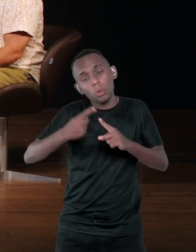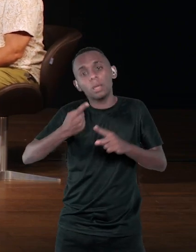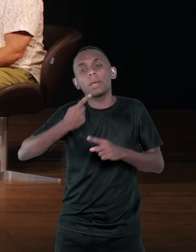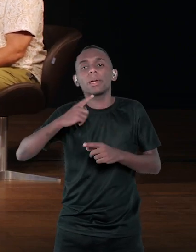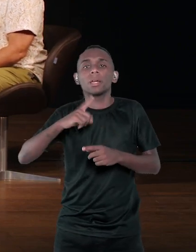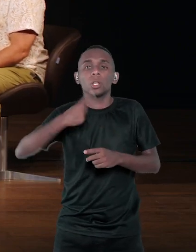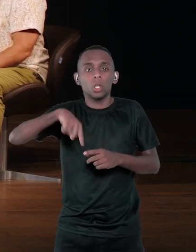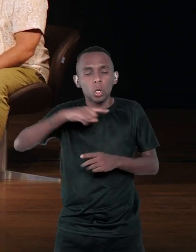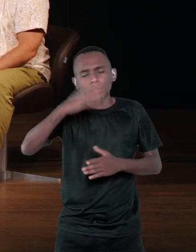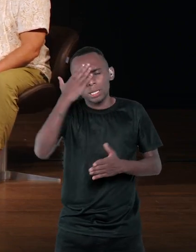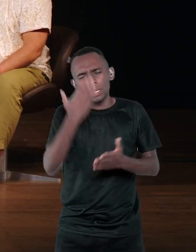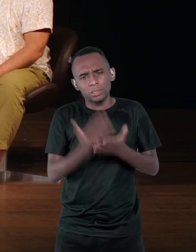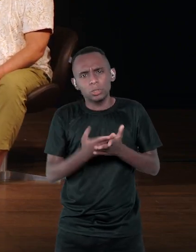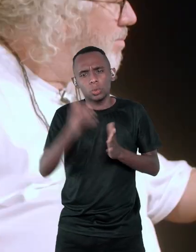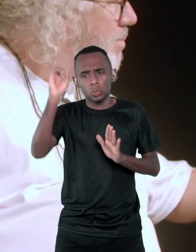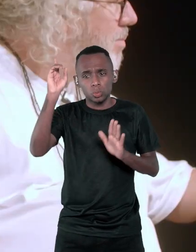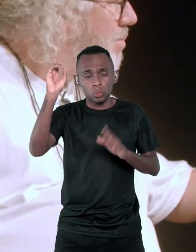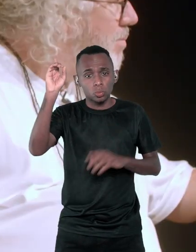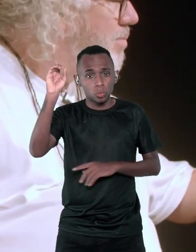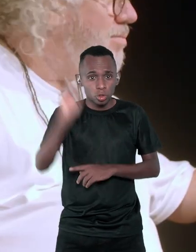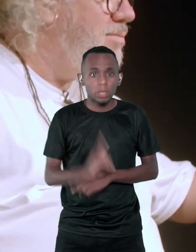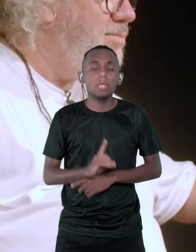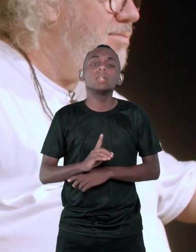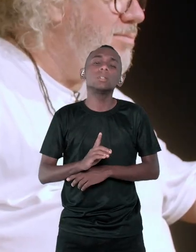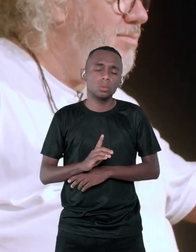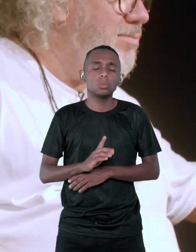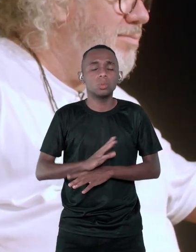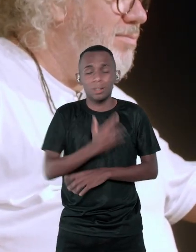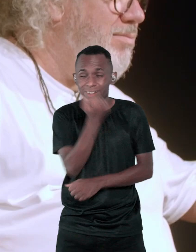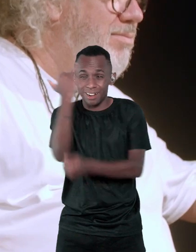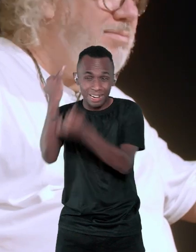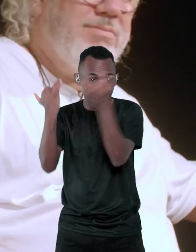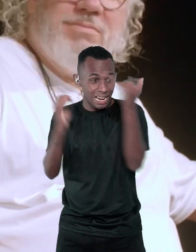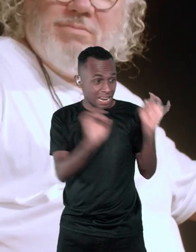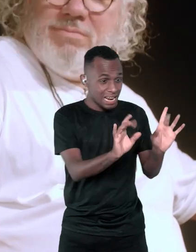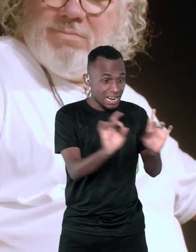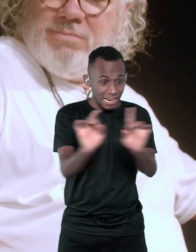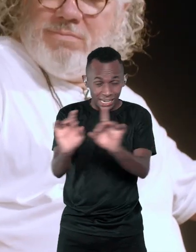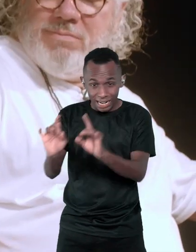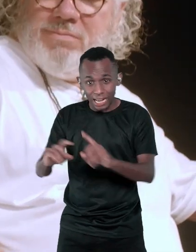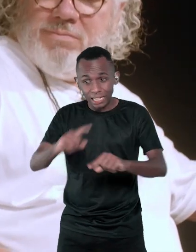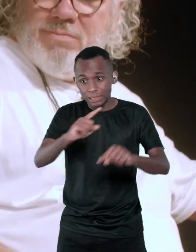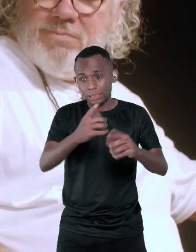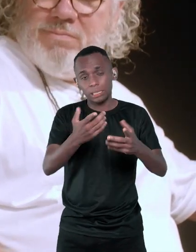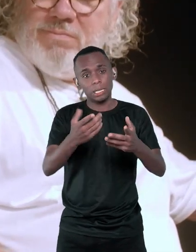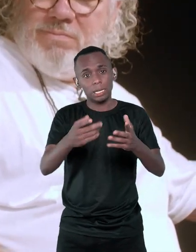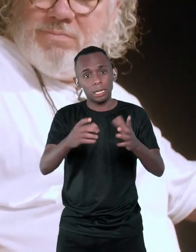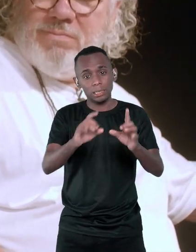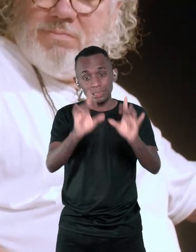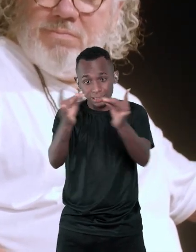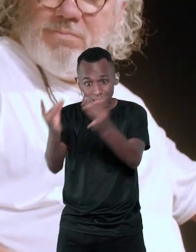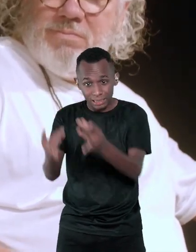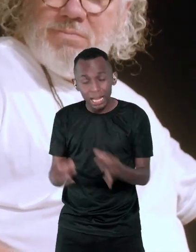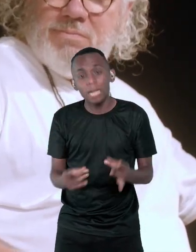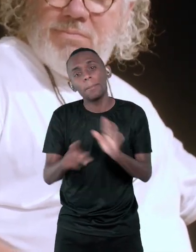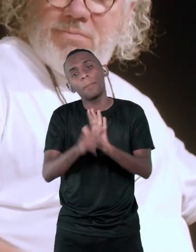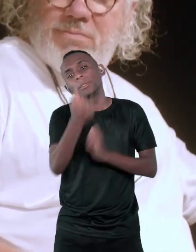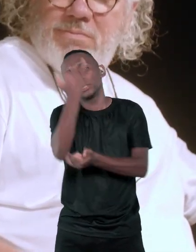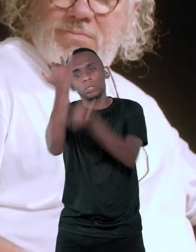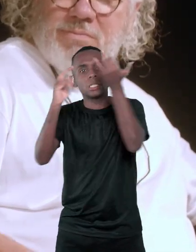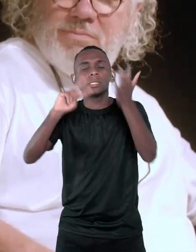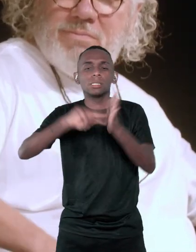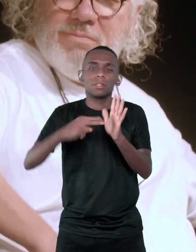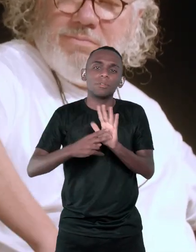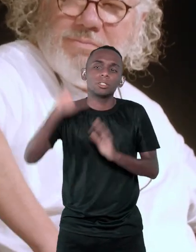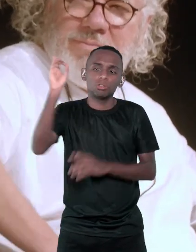direito ambiental, onde todos os elementos, cada elemento da natureza é sujeito de direitos. E o rio, vocês